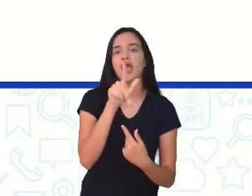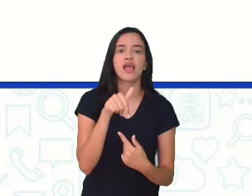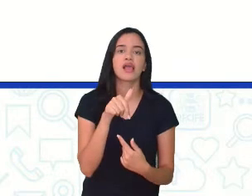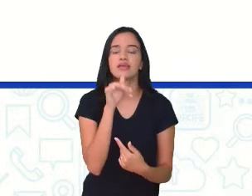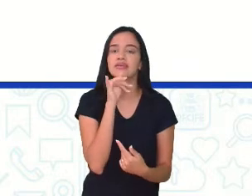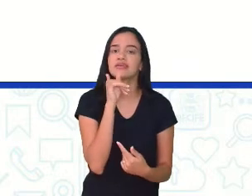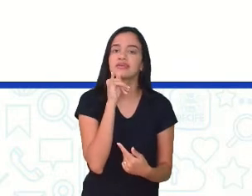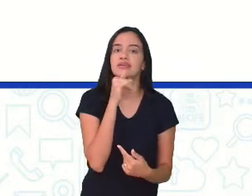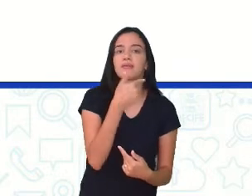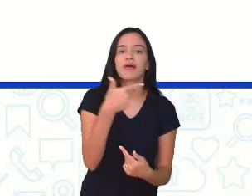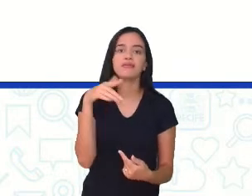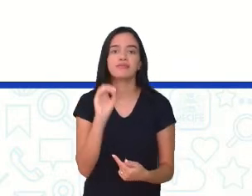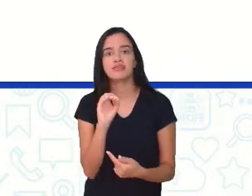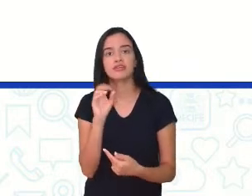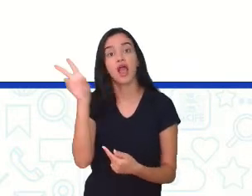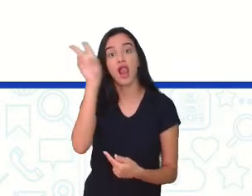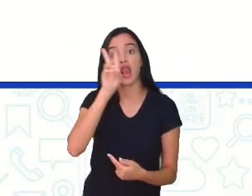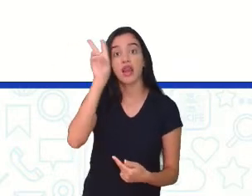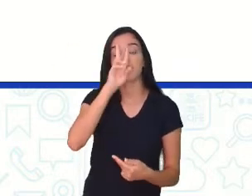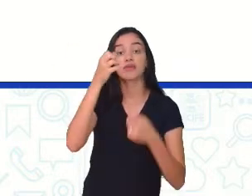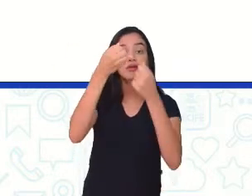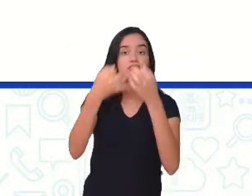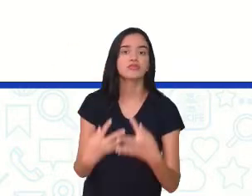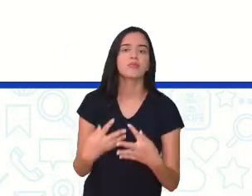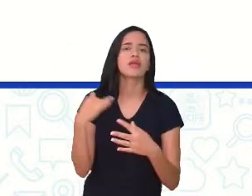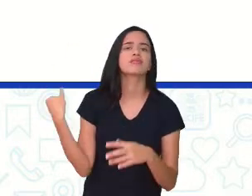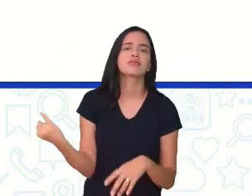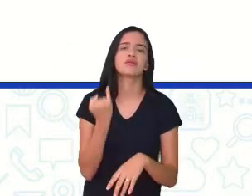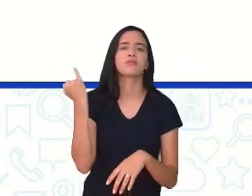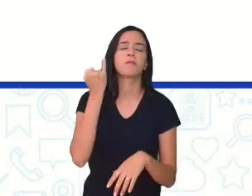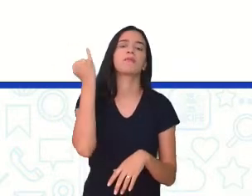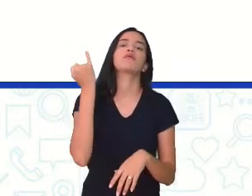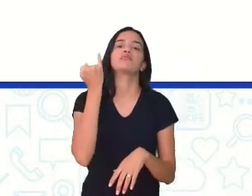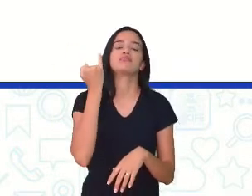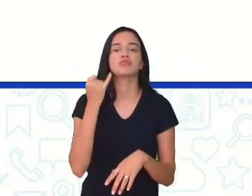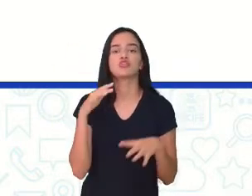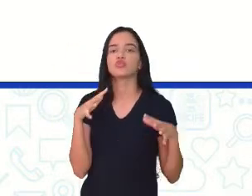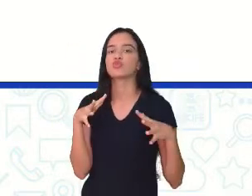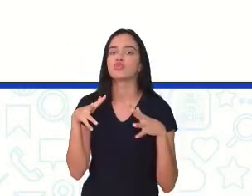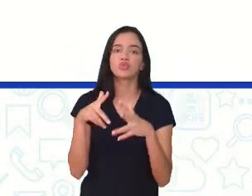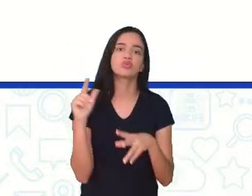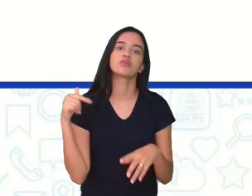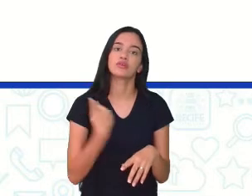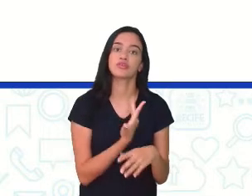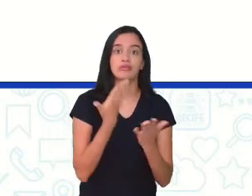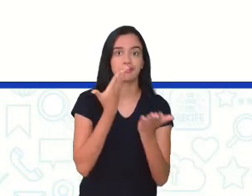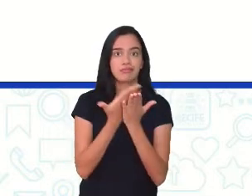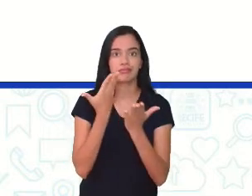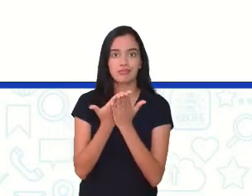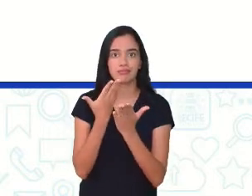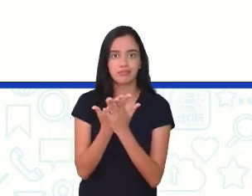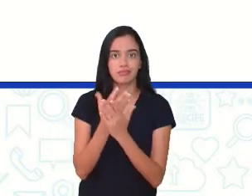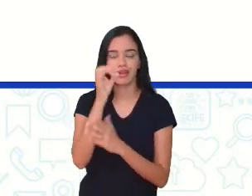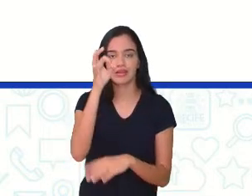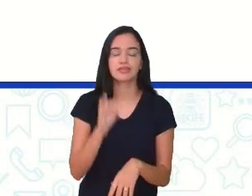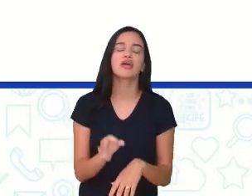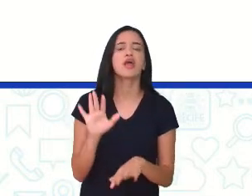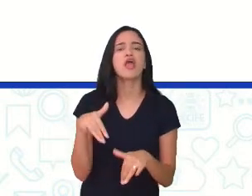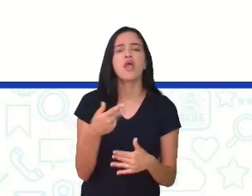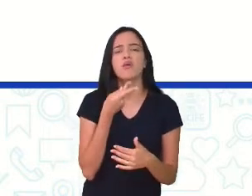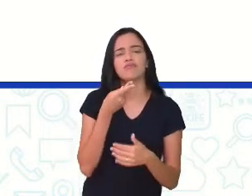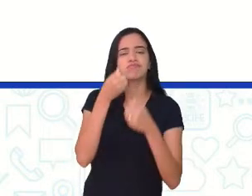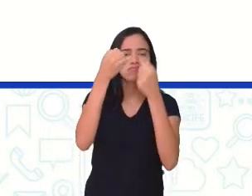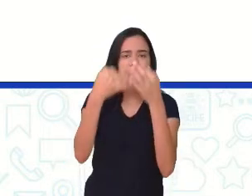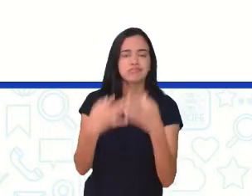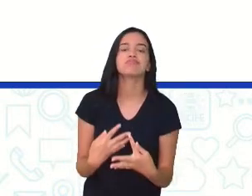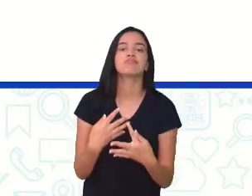a 20. Lembra que eu falei para você da importância de acompanhar todas as nossas aulas? Já falamos aí